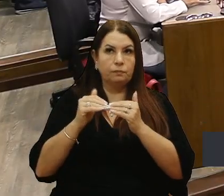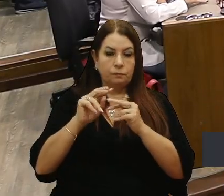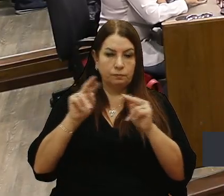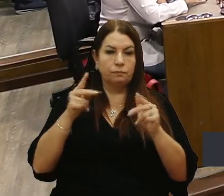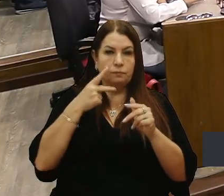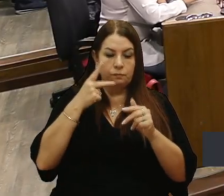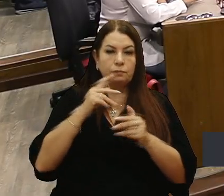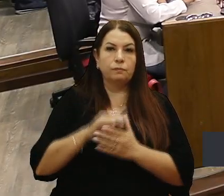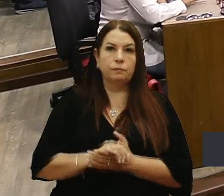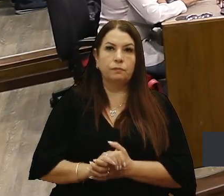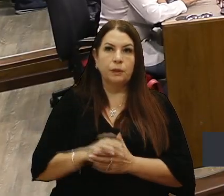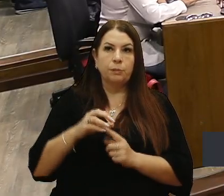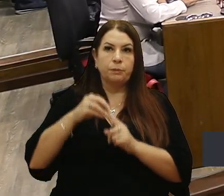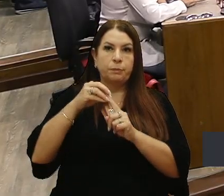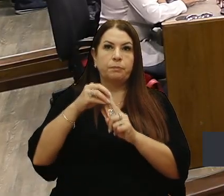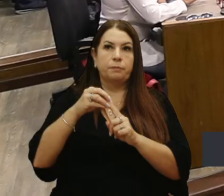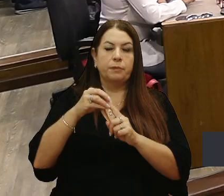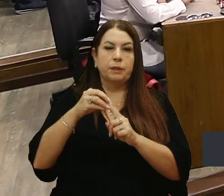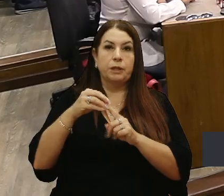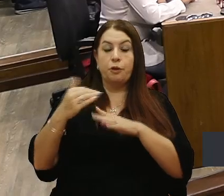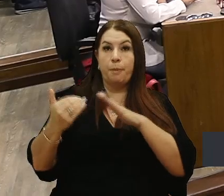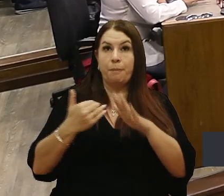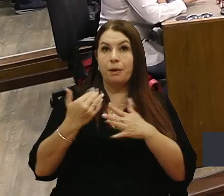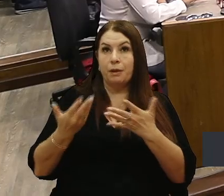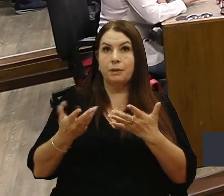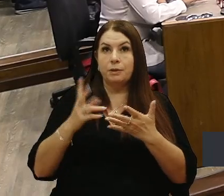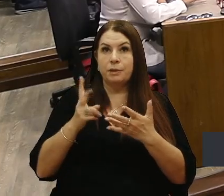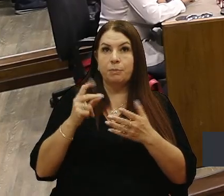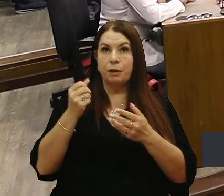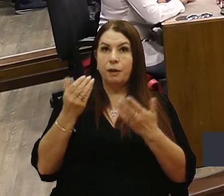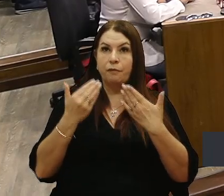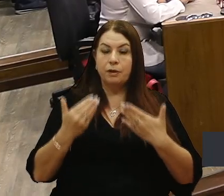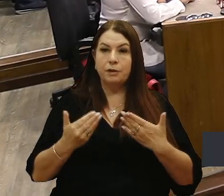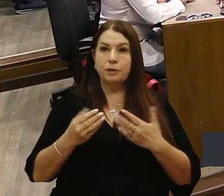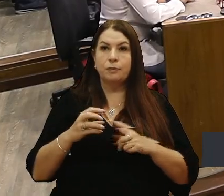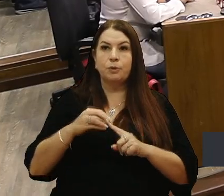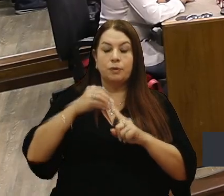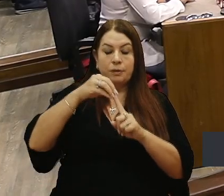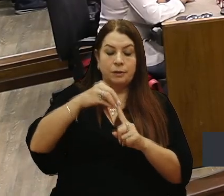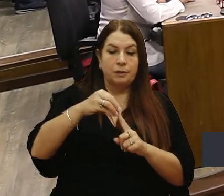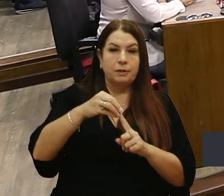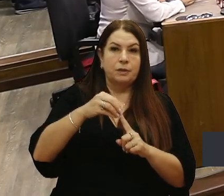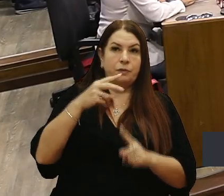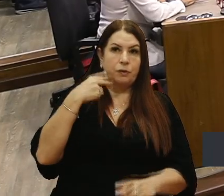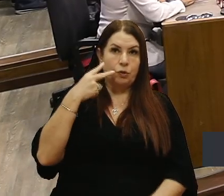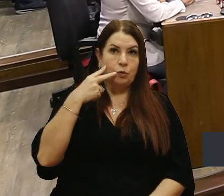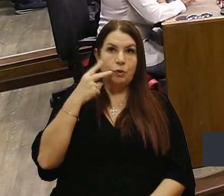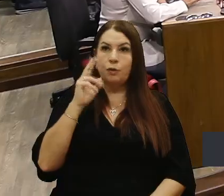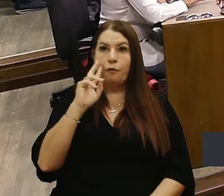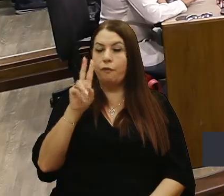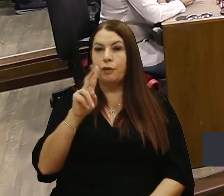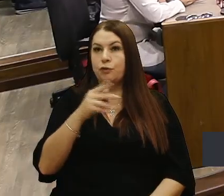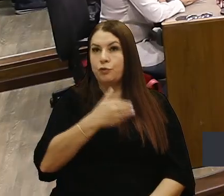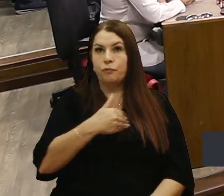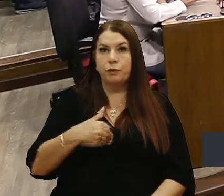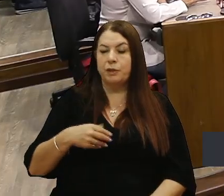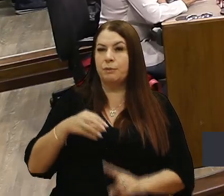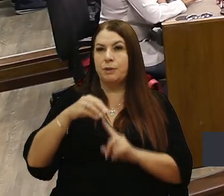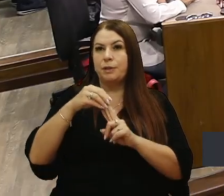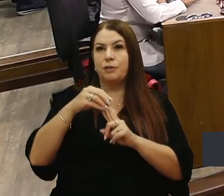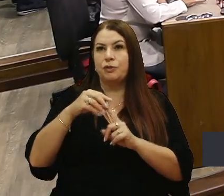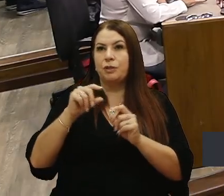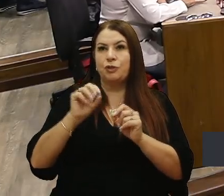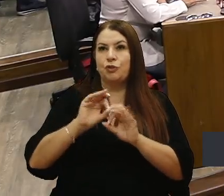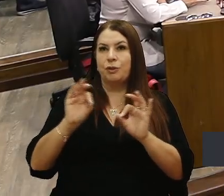questões que vocês trazem, principalmente da questão da mobilidade, só que eu sempre avalio a questão de prioridade, vereador D'Ambrosio. Eu não vejo esse governo com prioridade de multar a